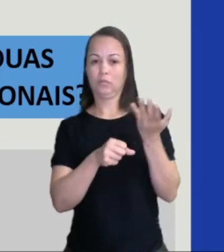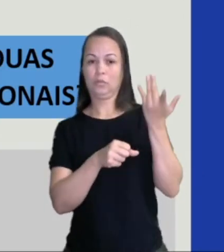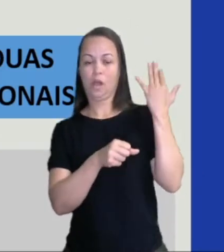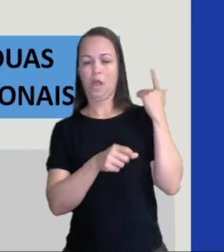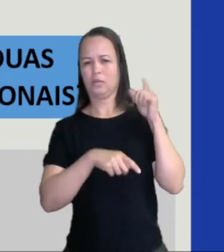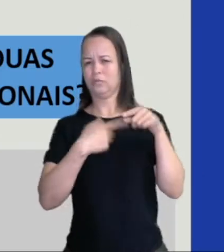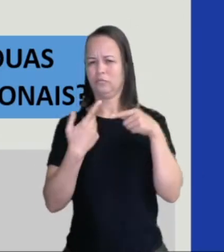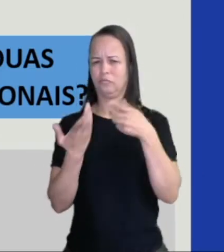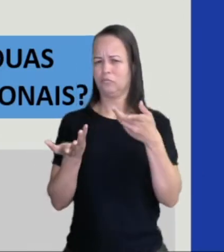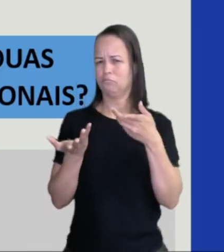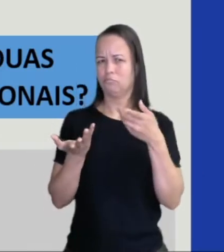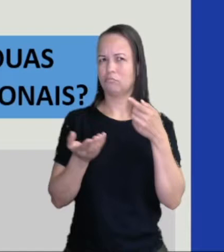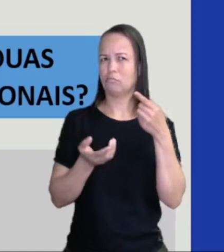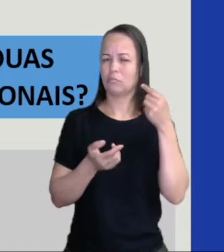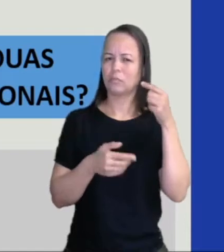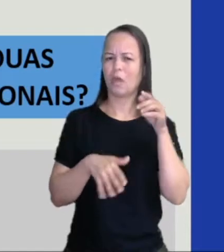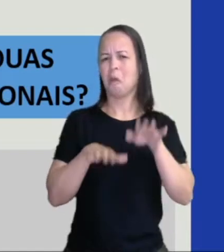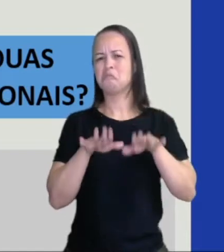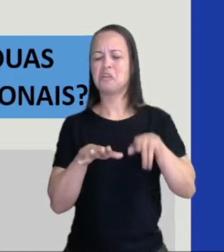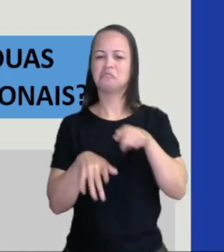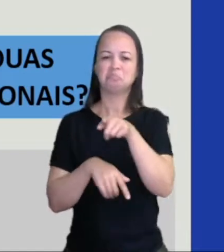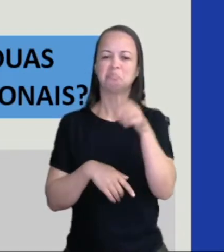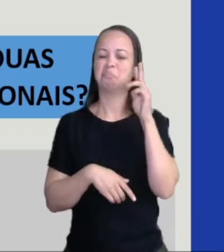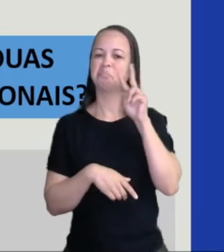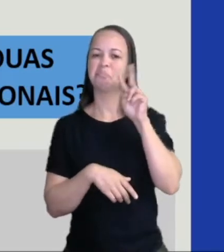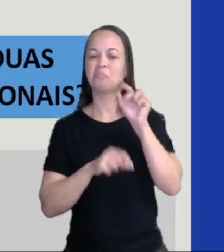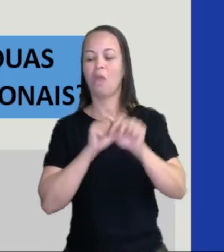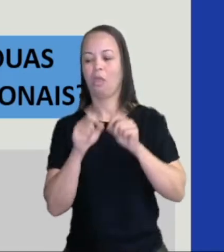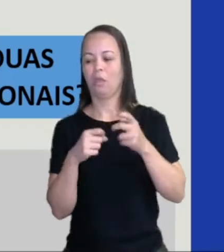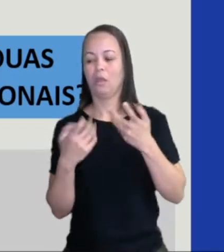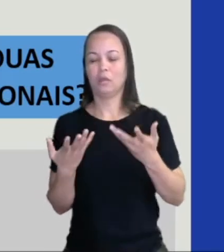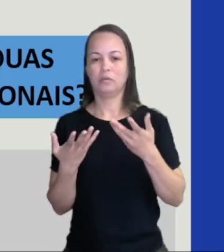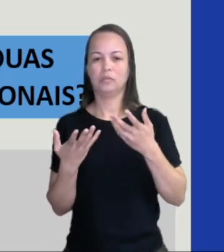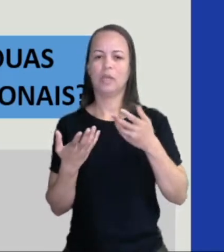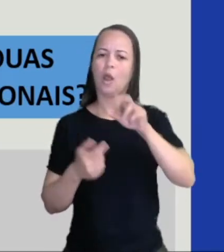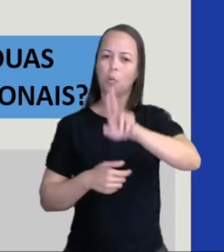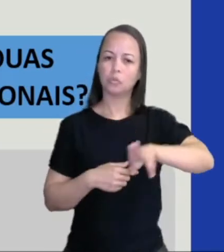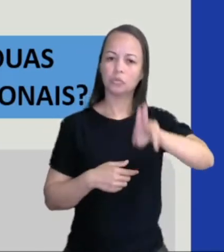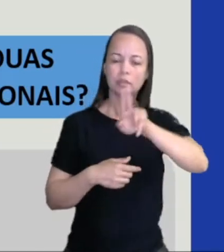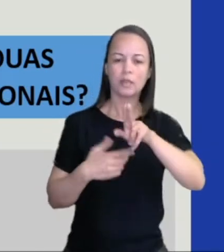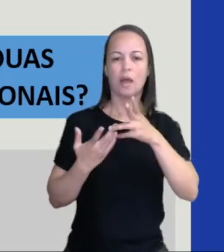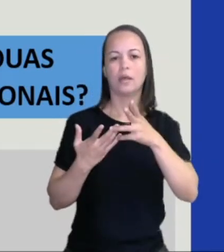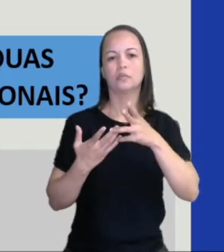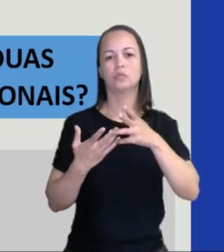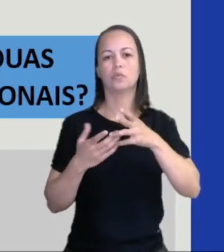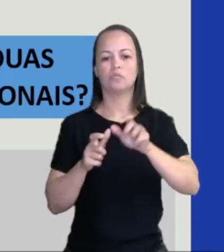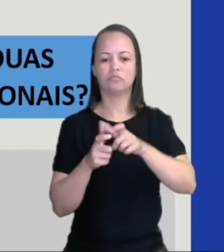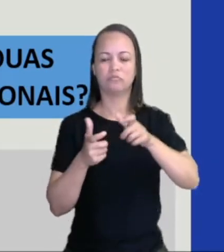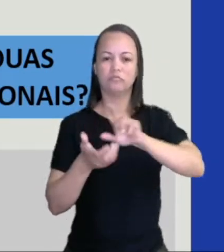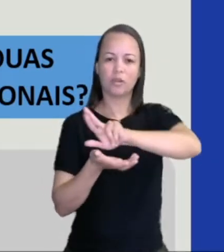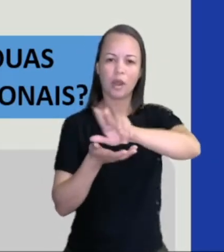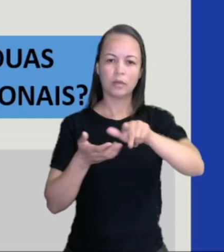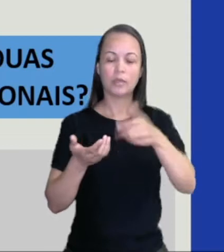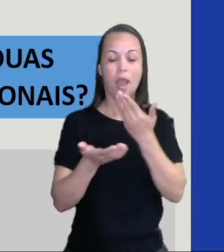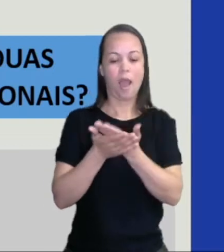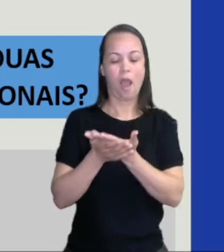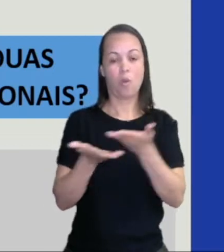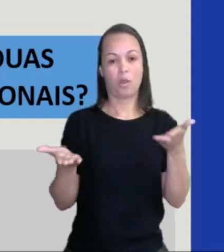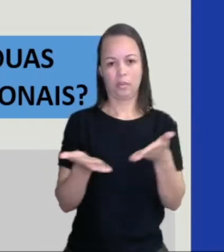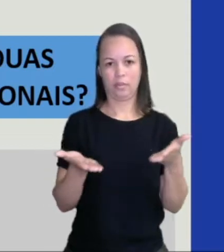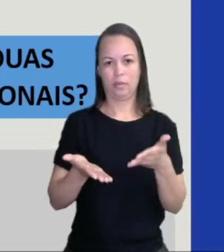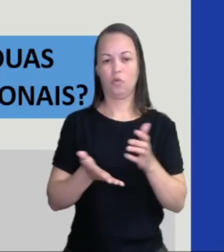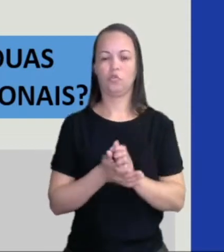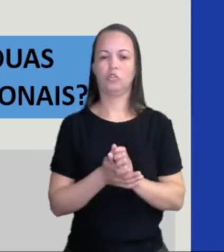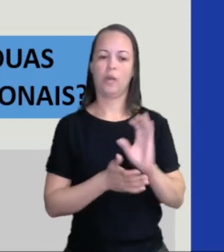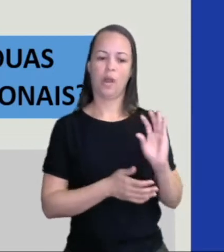lembram? Esses conceitos serão usados, né, bastante aí na nossa aula de hoje, para a gente estar resolvendo